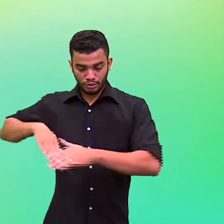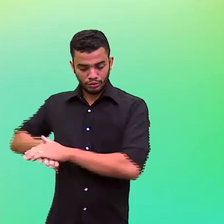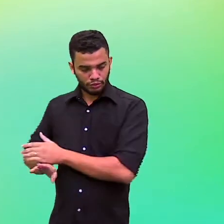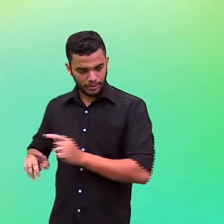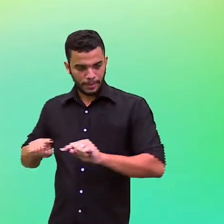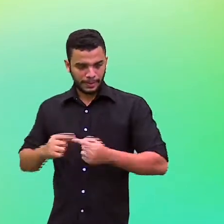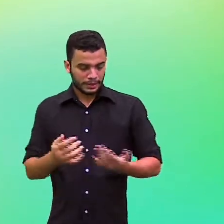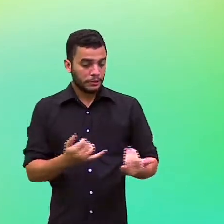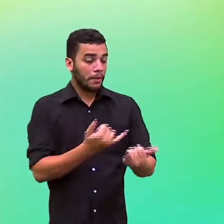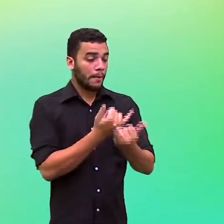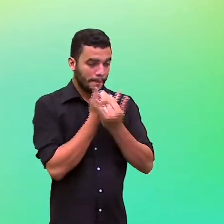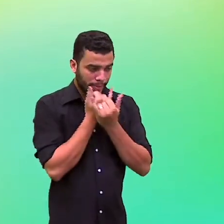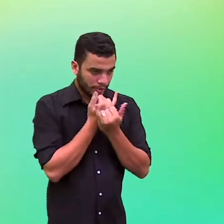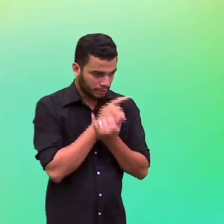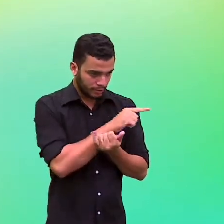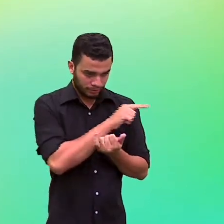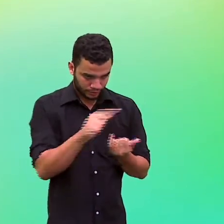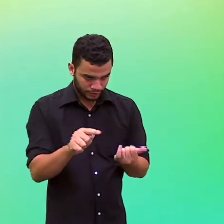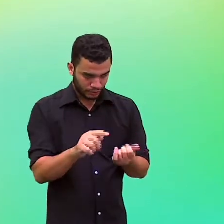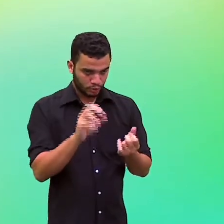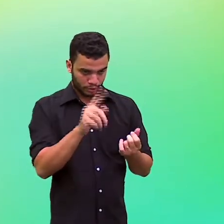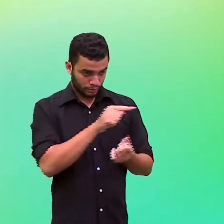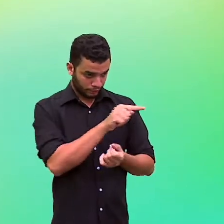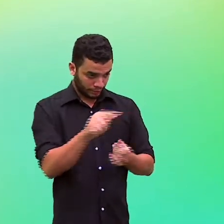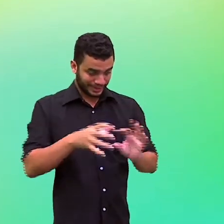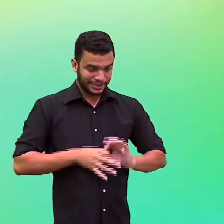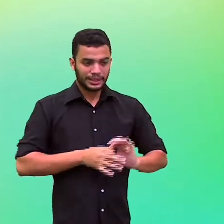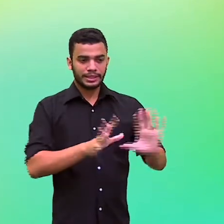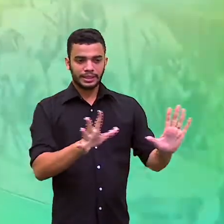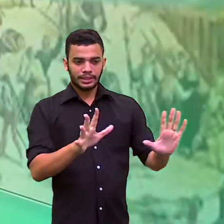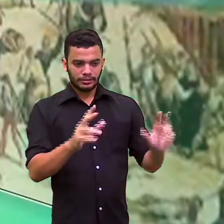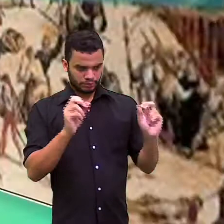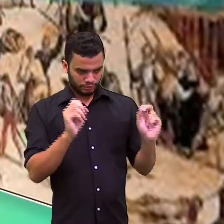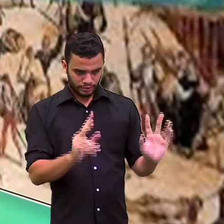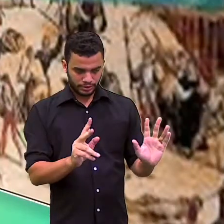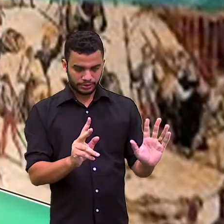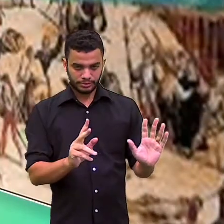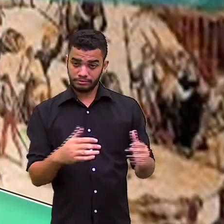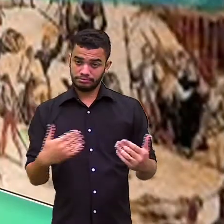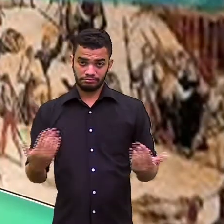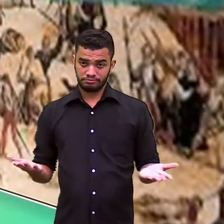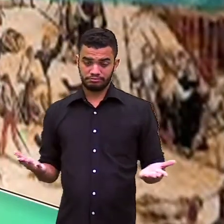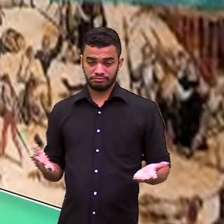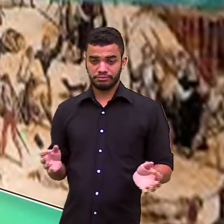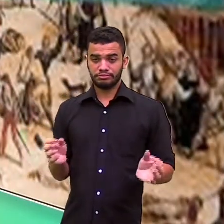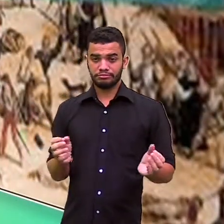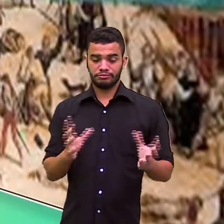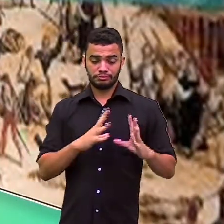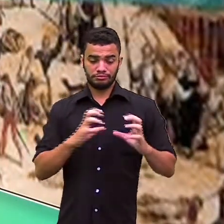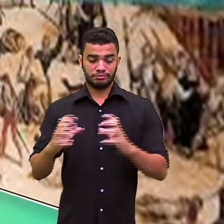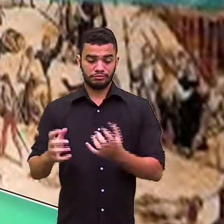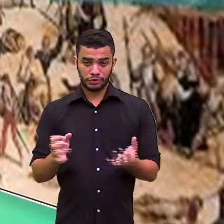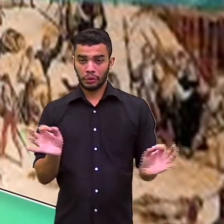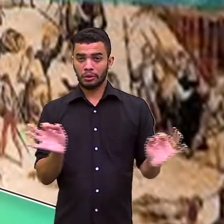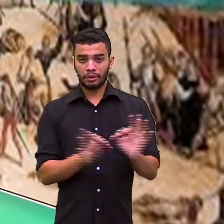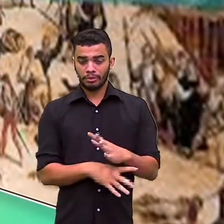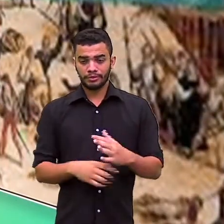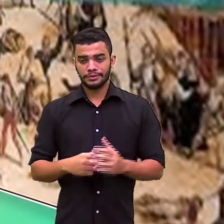a cabanagem. Será onde que aconteceu? Aconteceu no